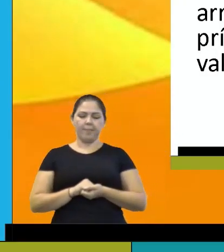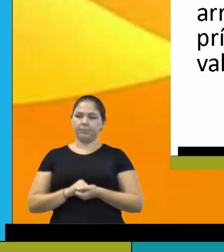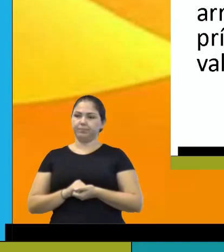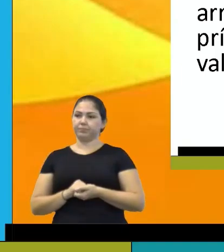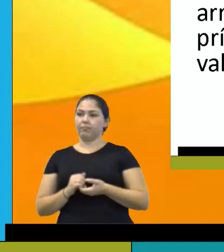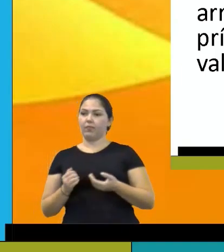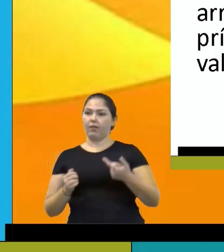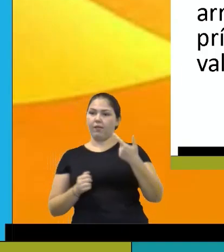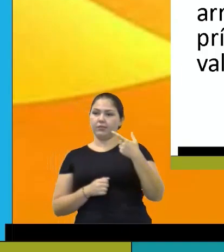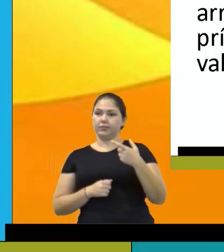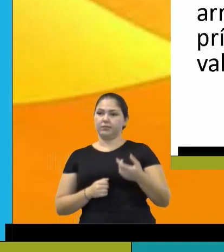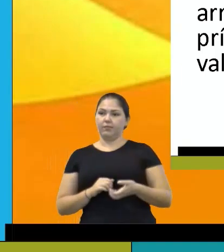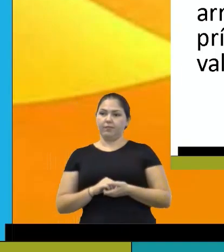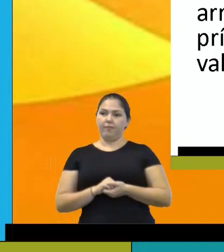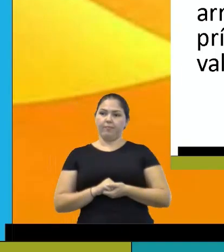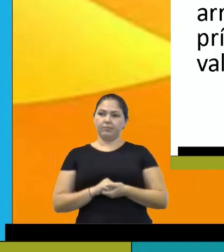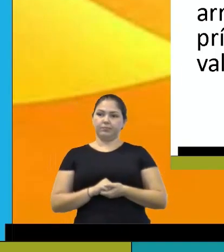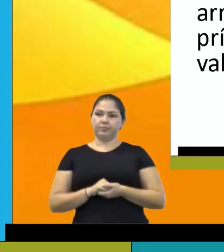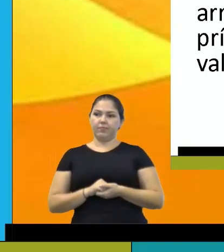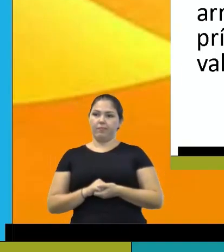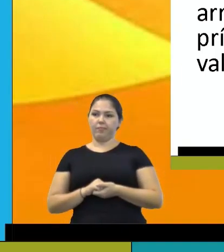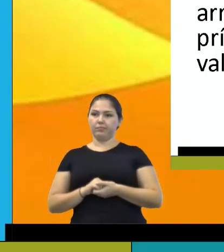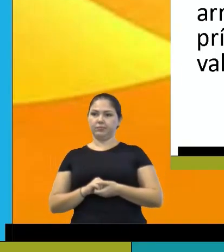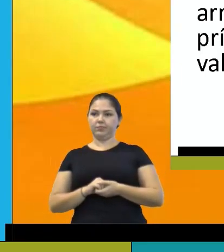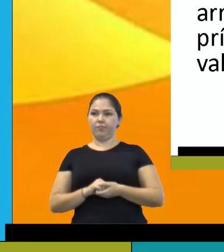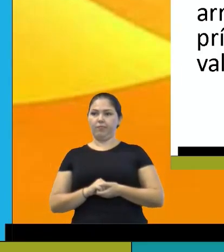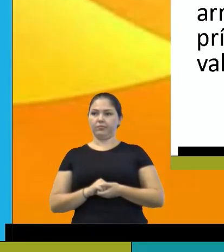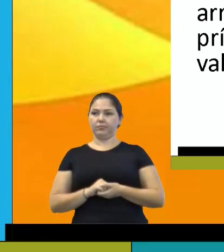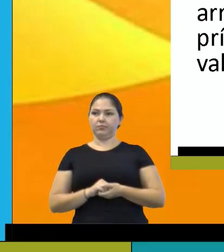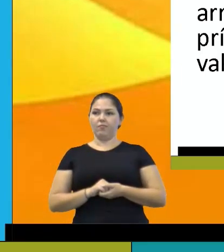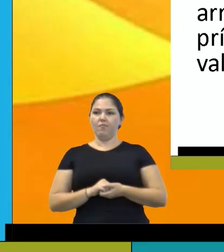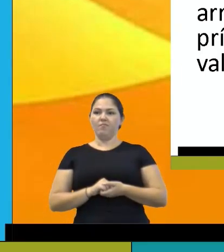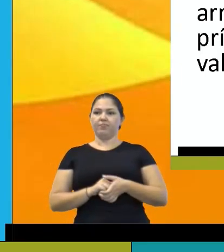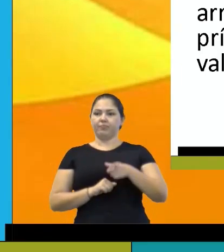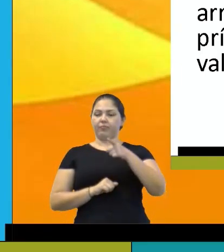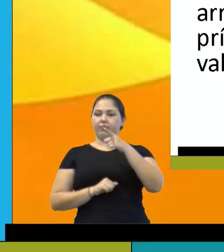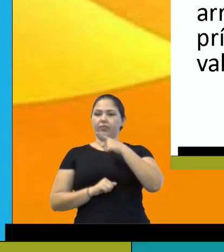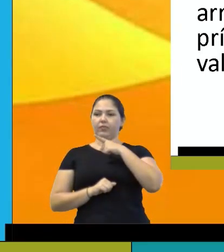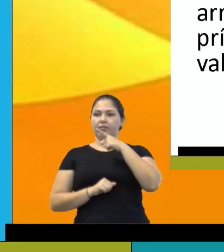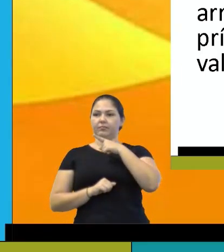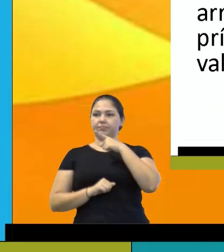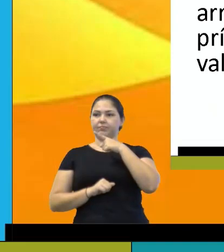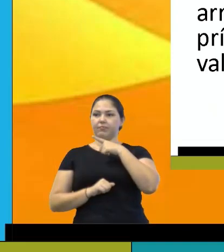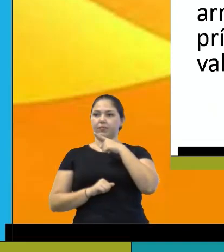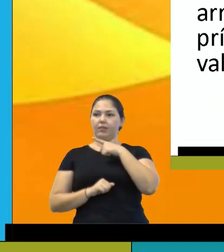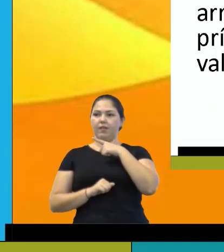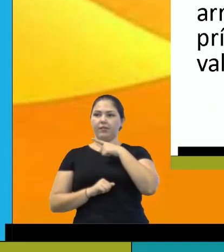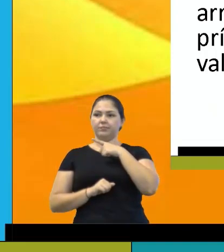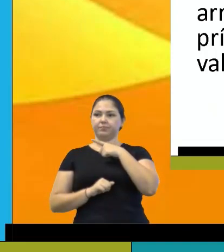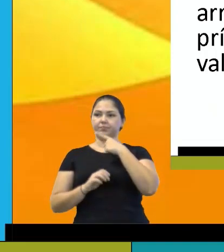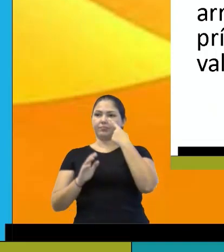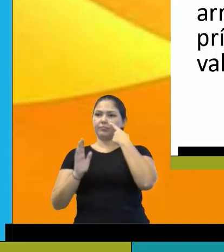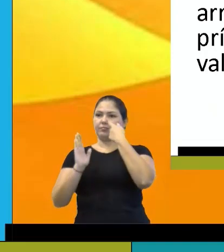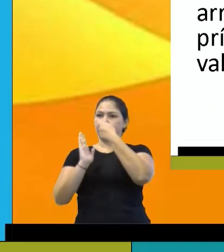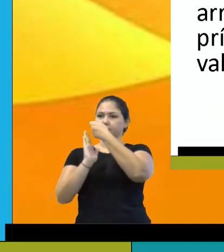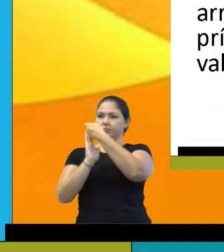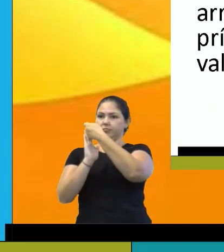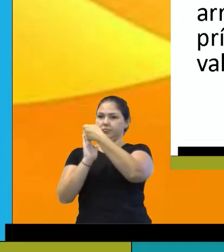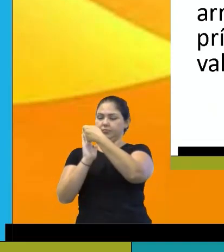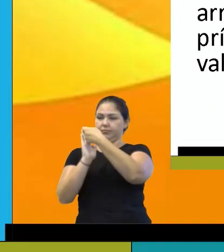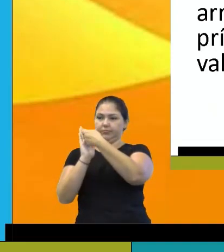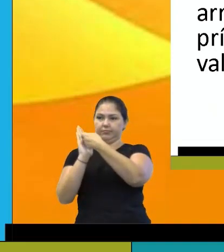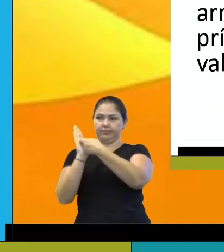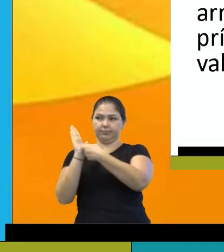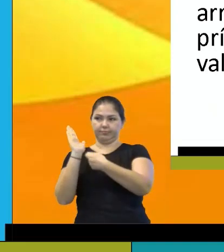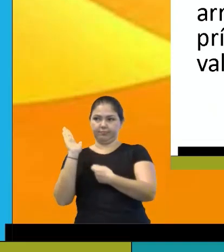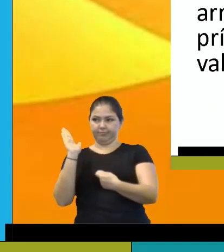trecho da obra O Príncipe, onde Maquiavel ele diz o seguinte,